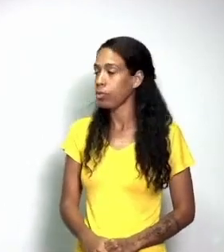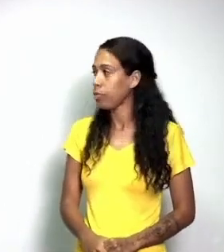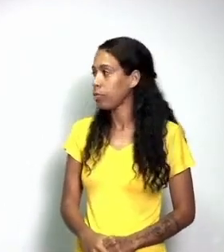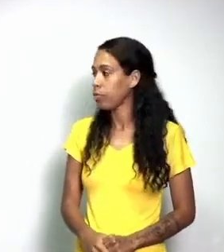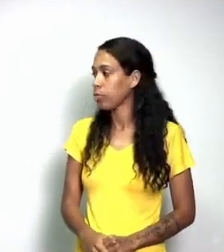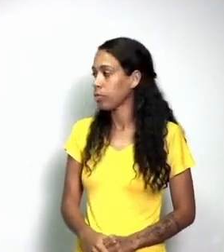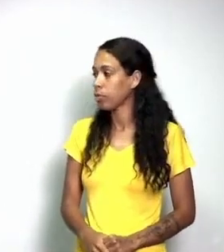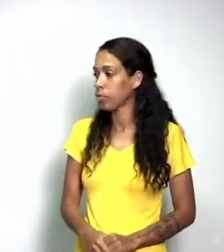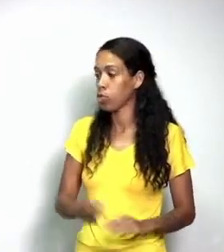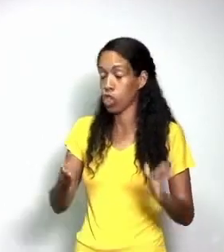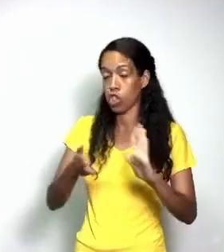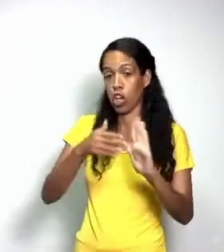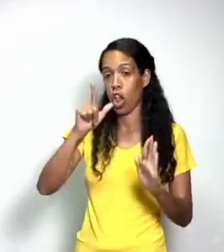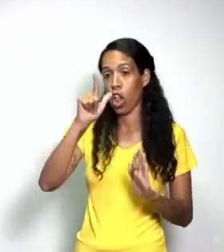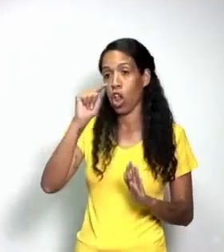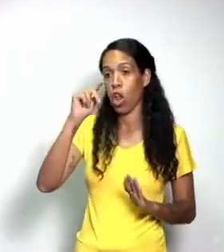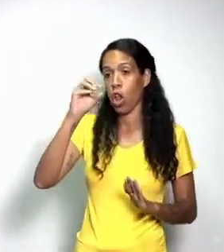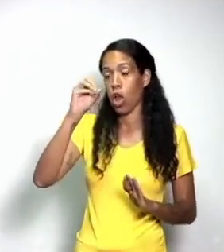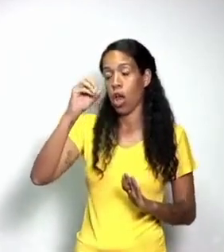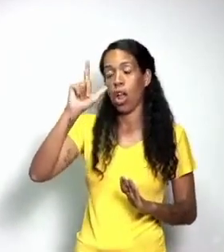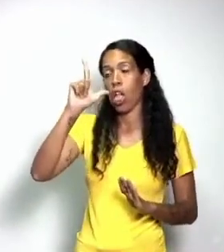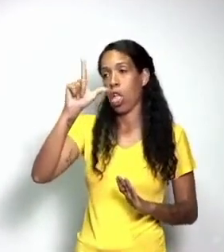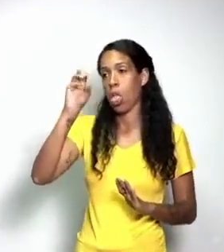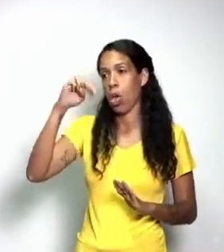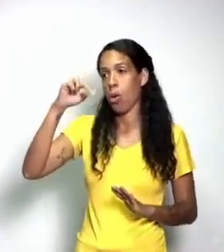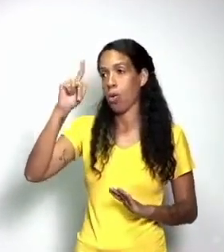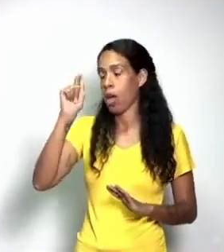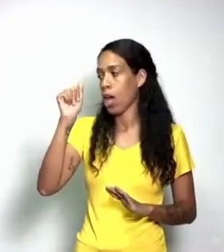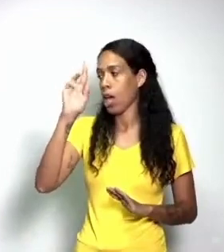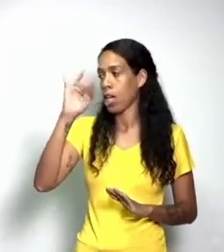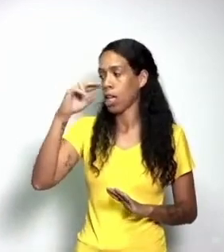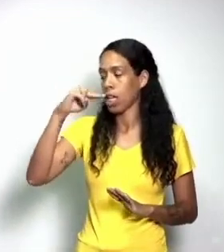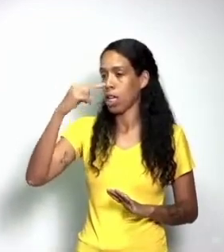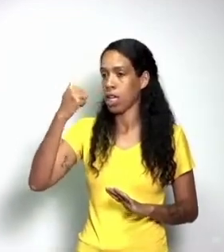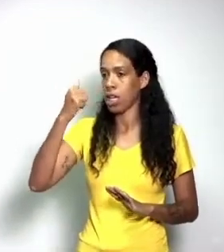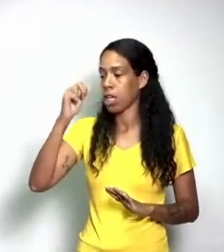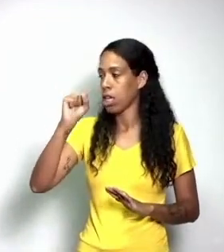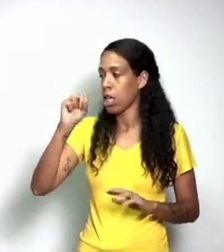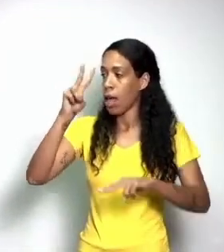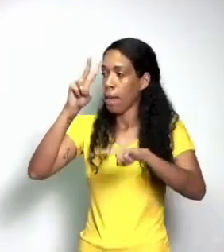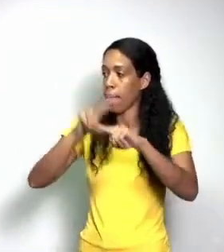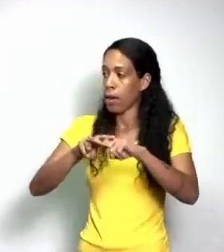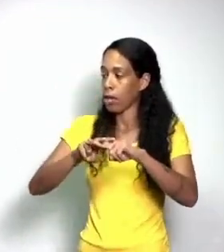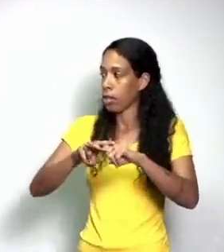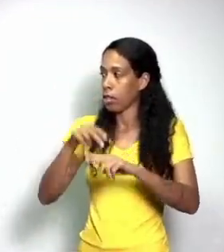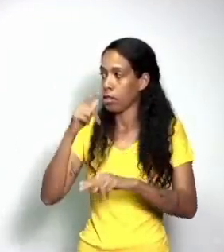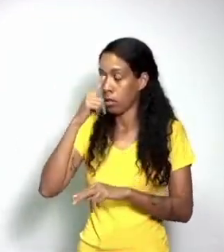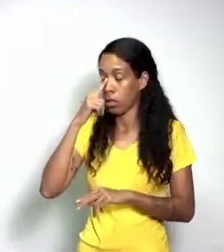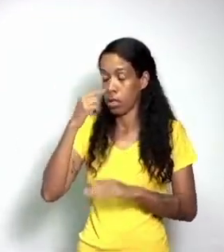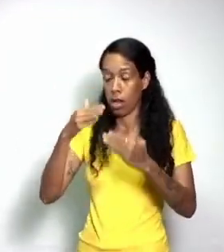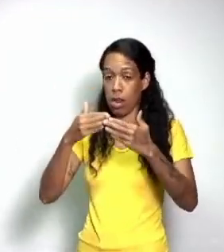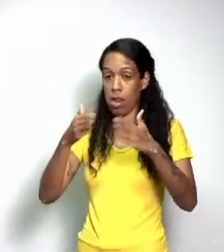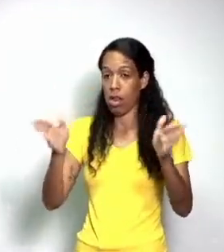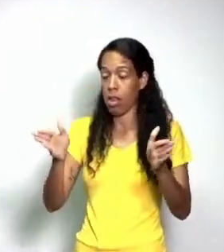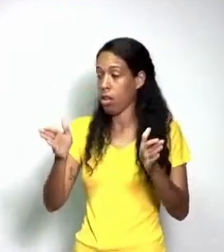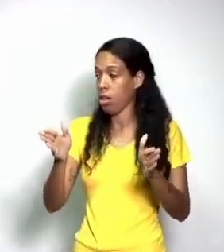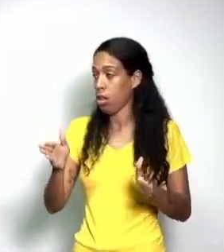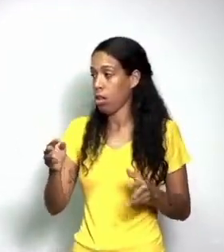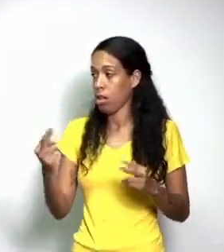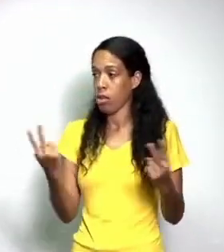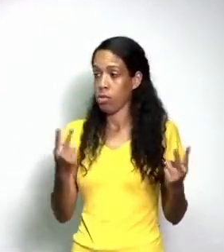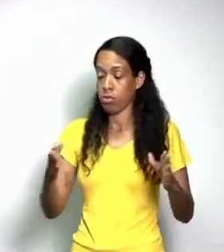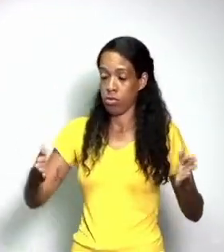tirar as longarinas. As longarinas, elas estão presas aqui nesse base plate. Então a gente libera aqui nessas